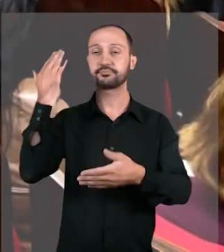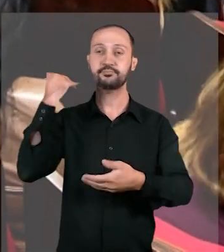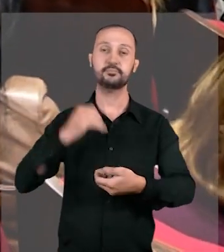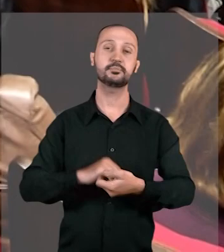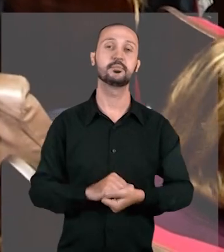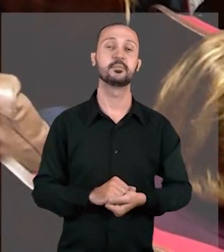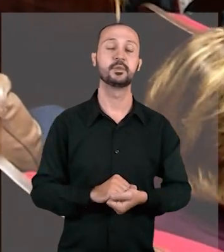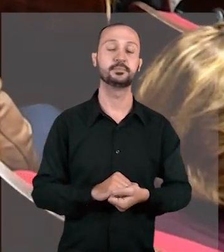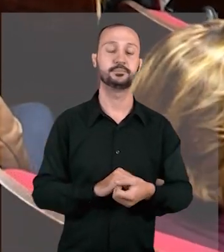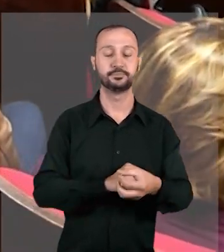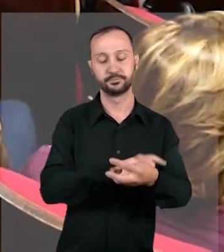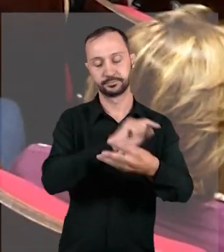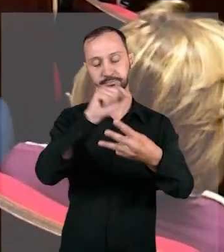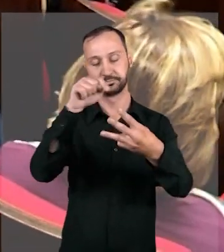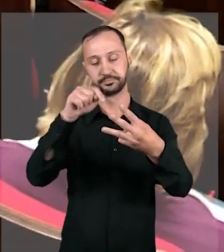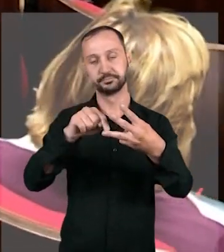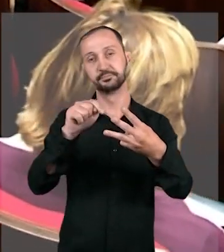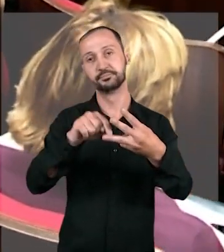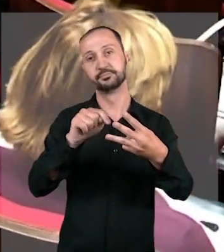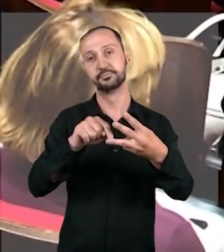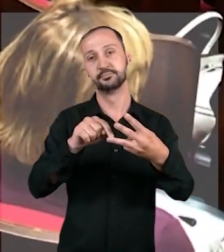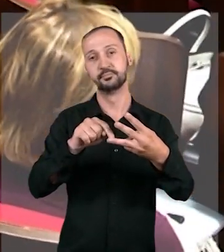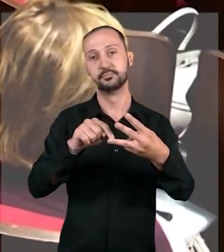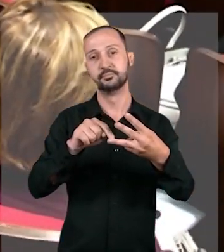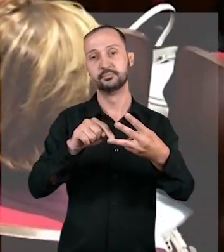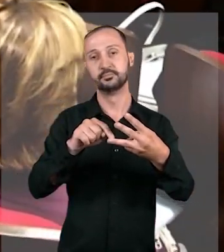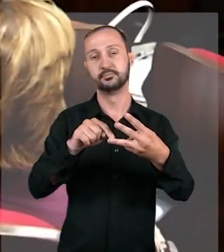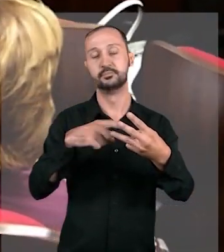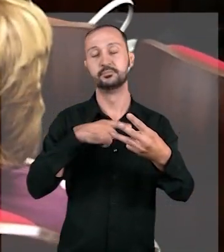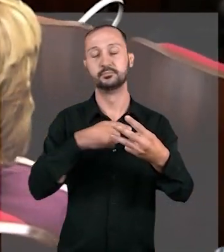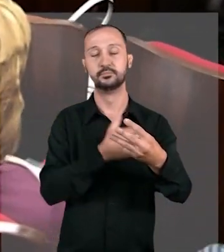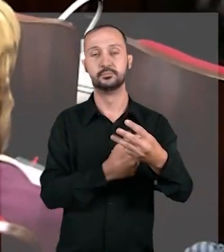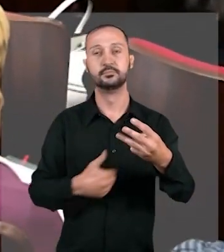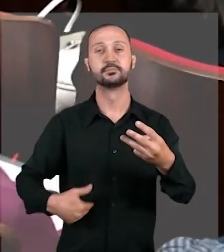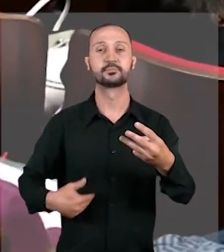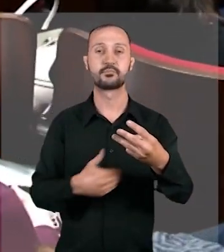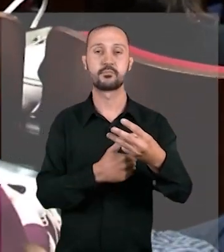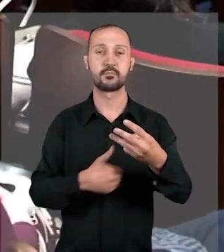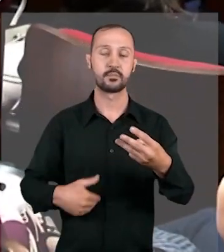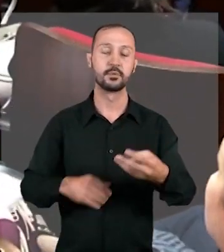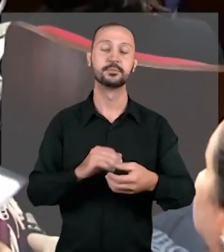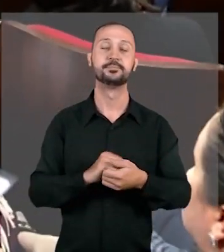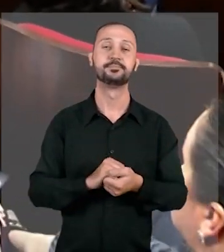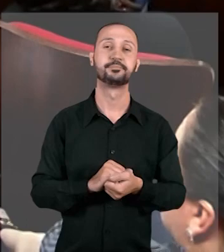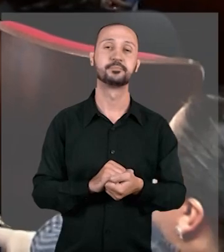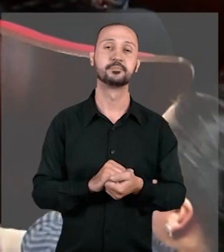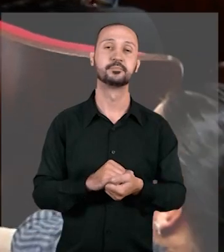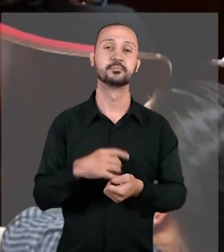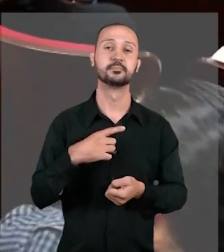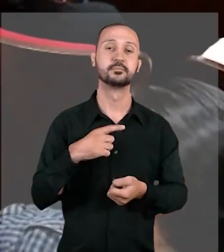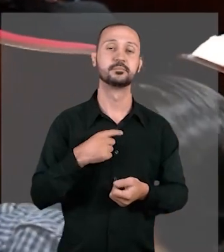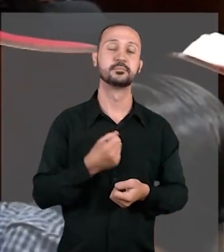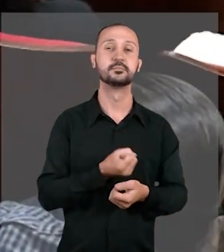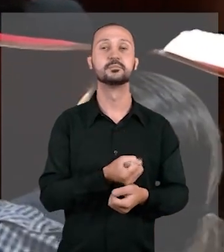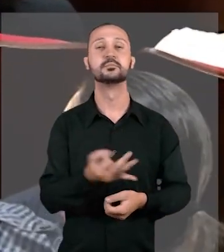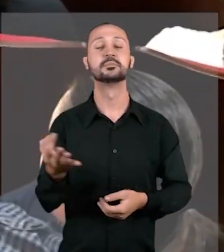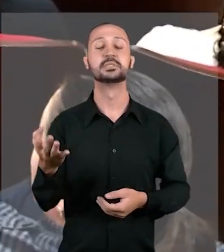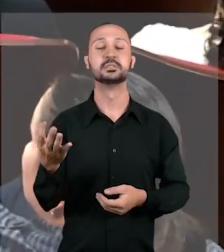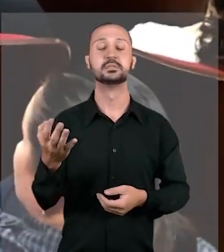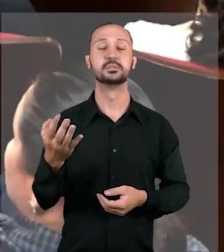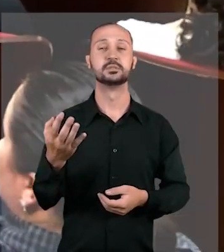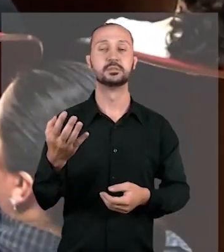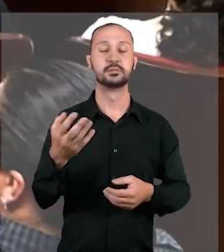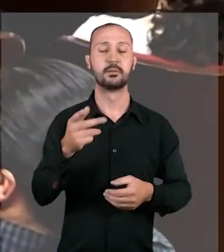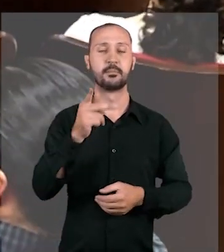tempos. E, por fim, a questão da governabilidade. Com esta quantidade de